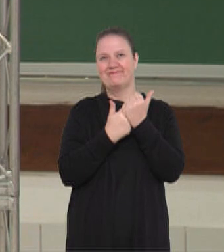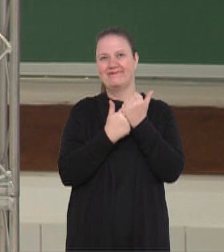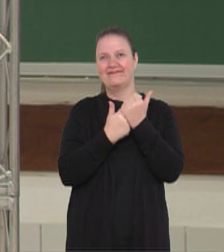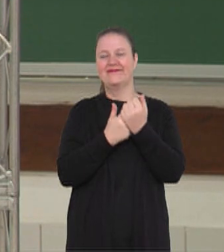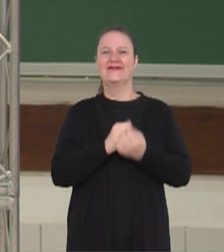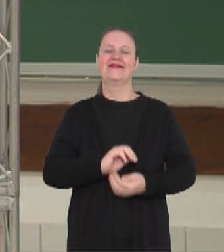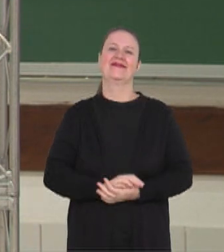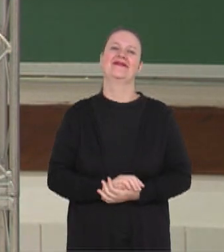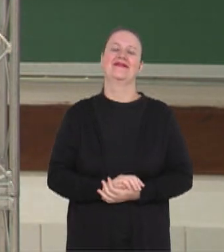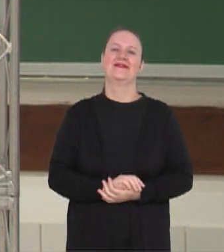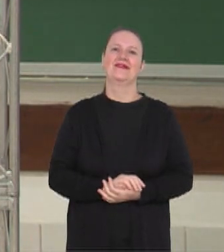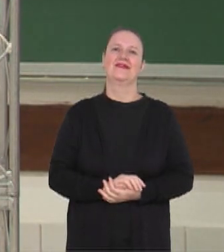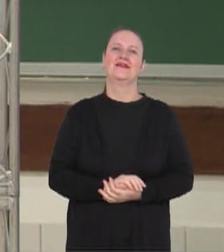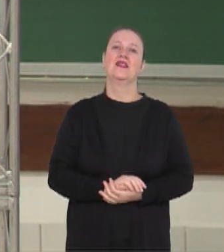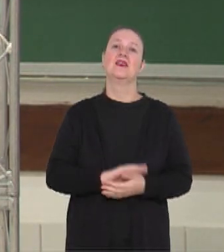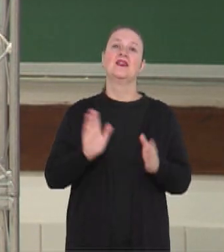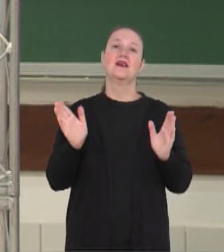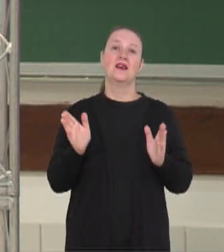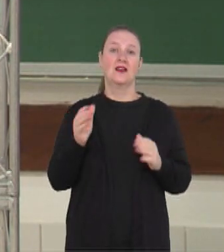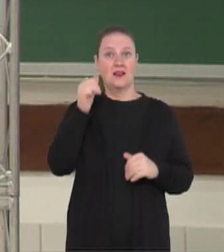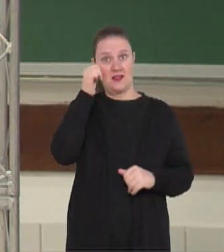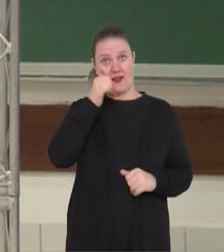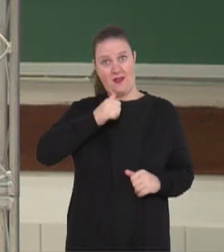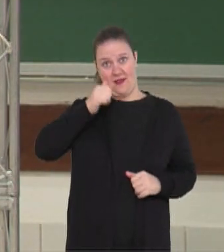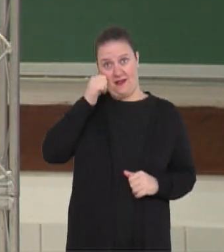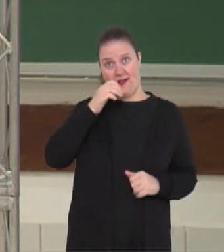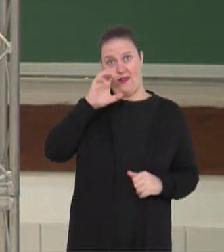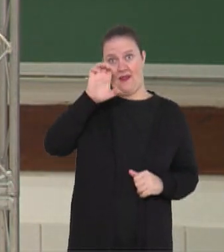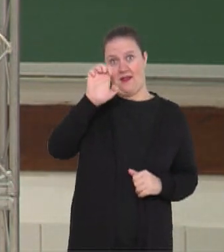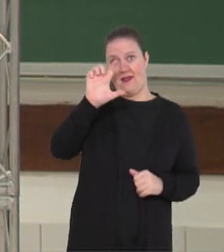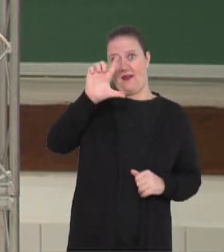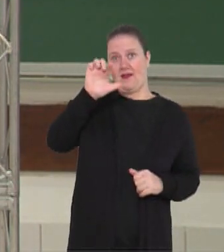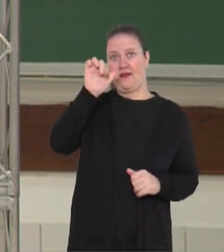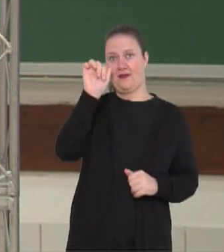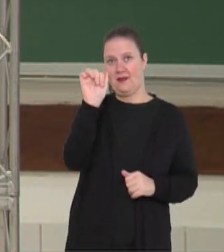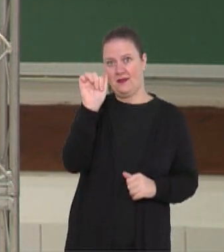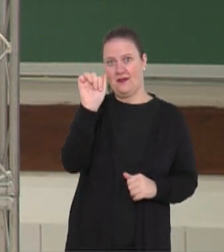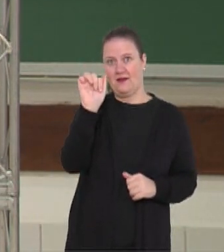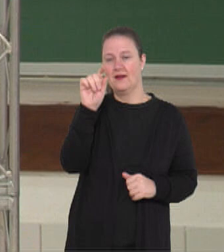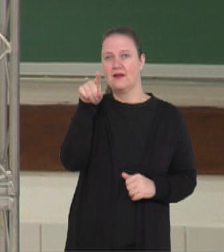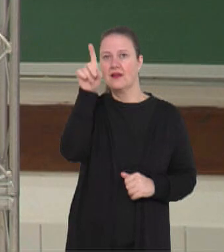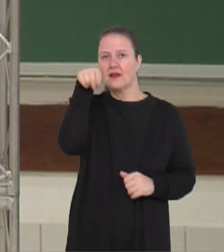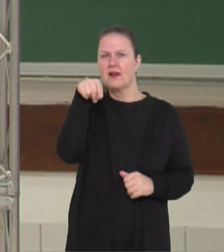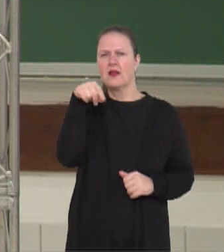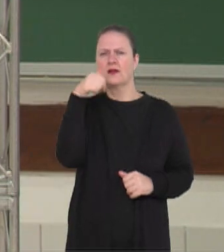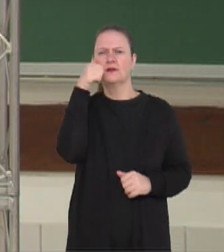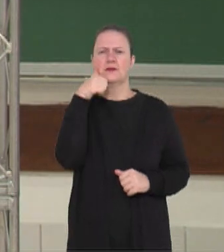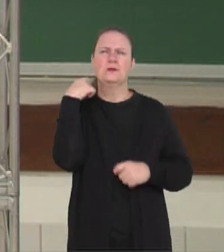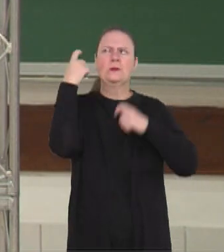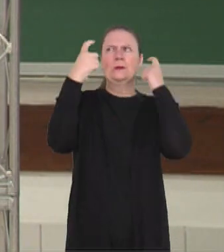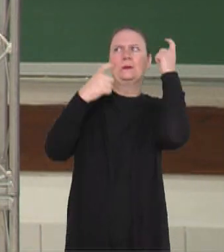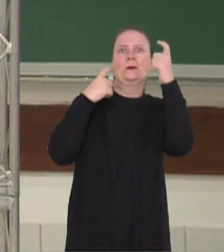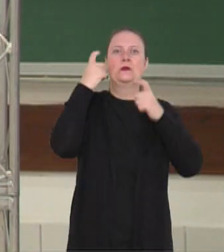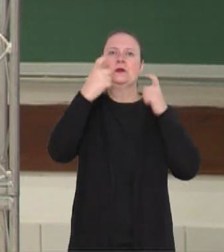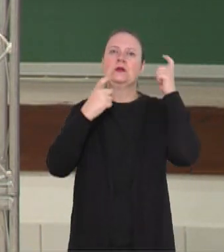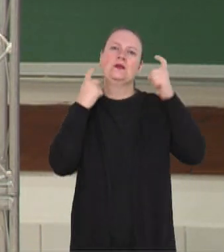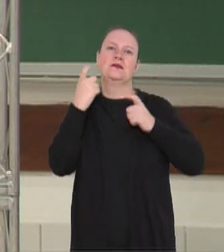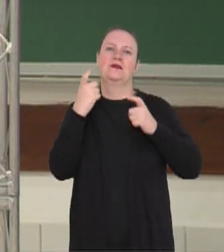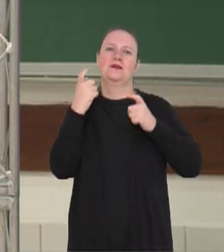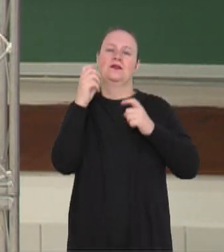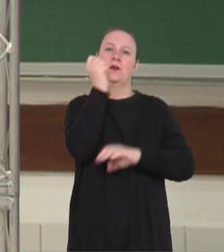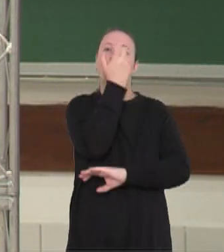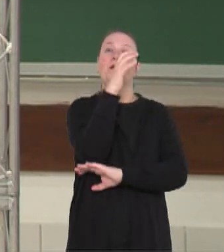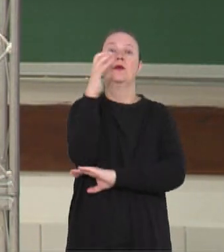girl about the environment. Então, a Jane, ela, eu substituí Jane por ela, ficou, ela é uma menina muito preocupada com o meio